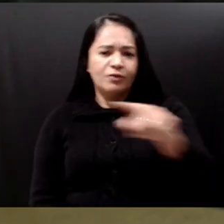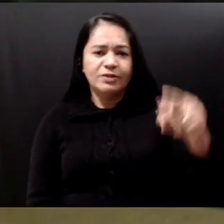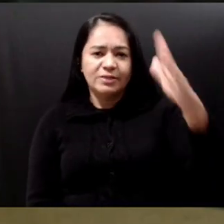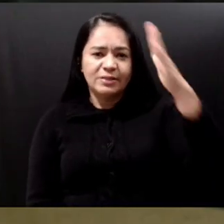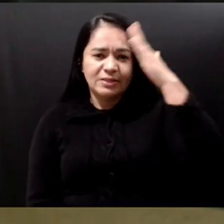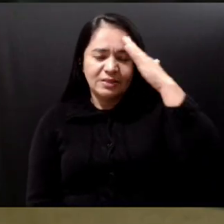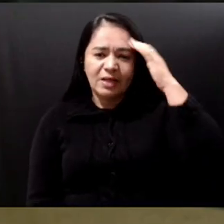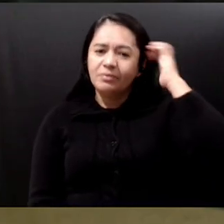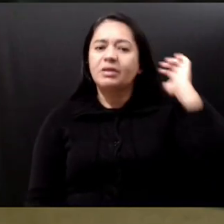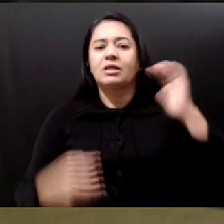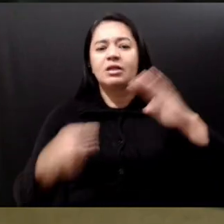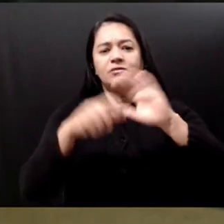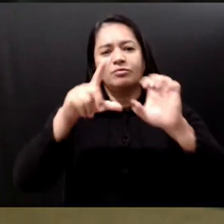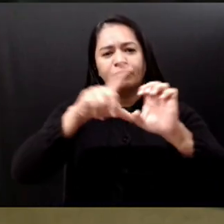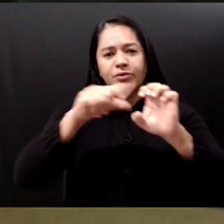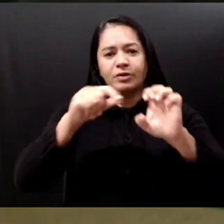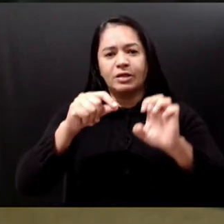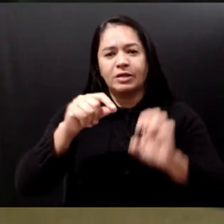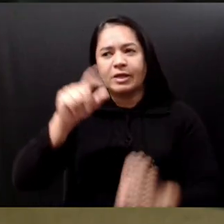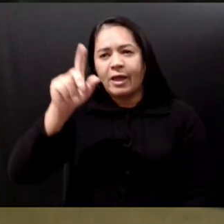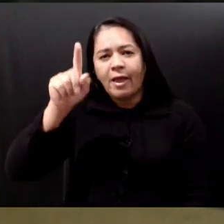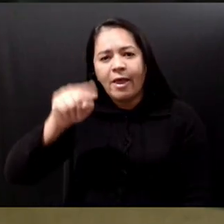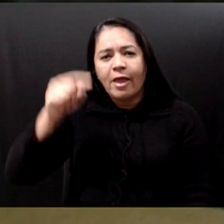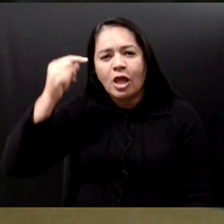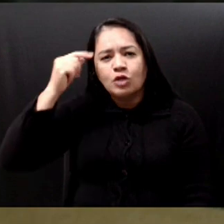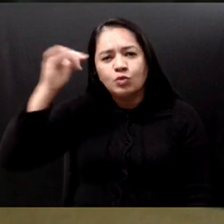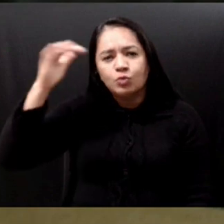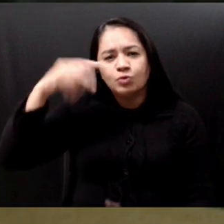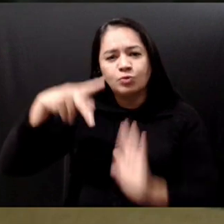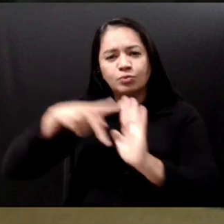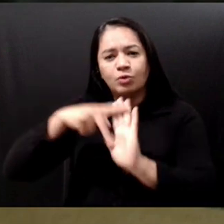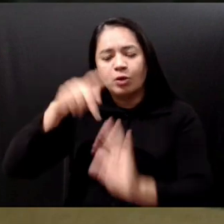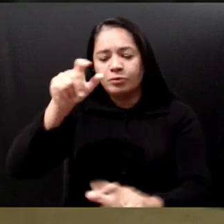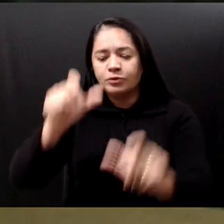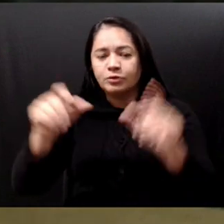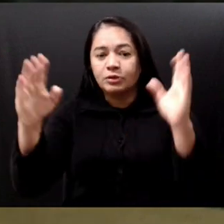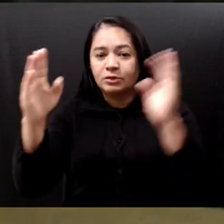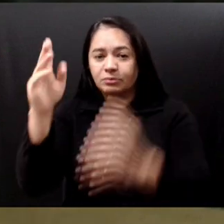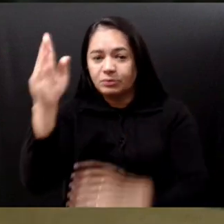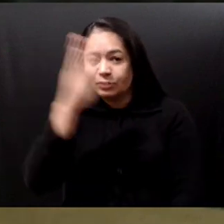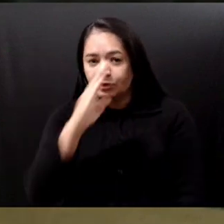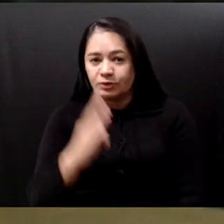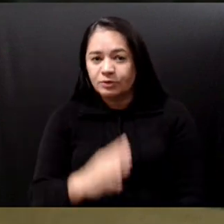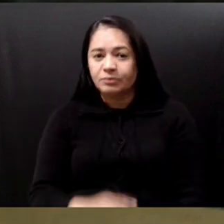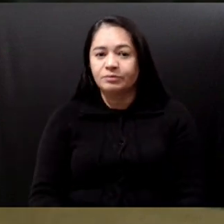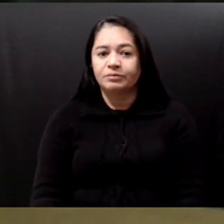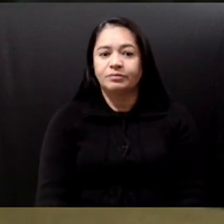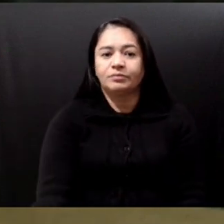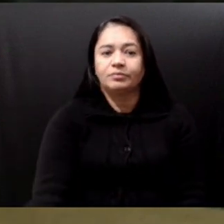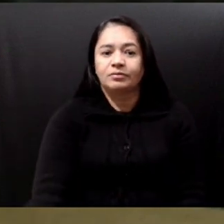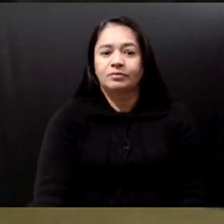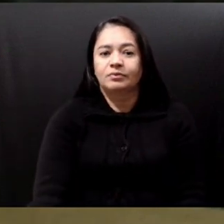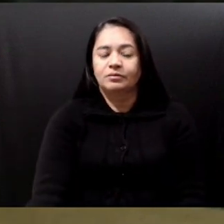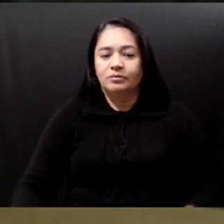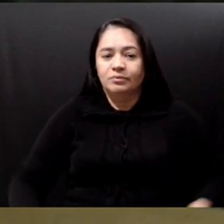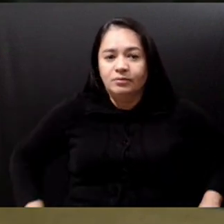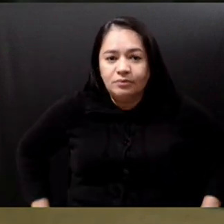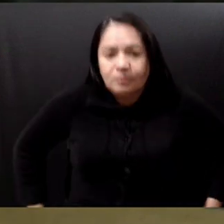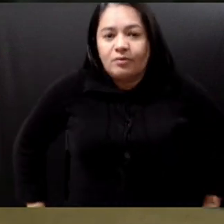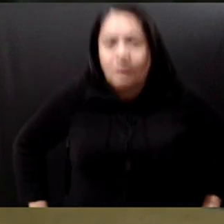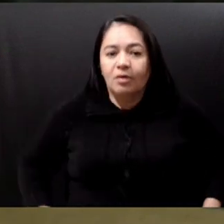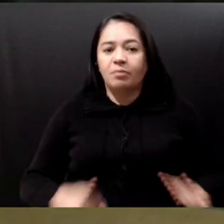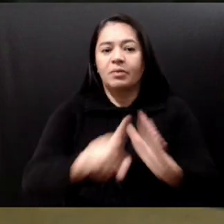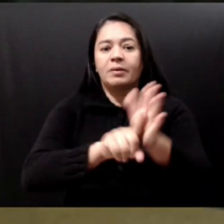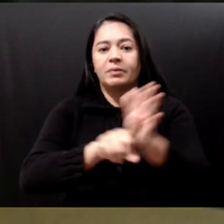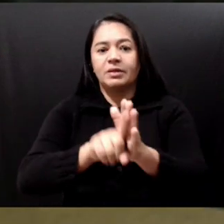dos brasileiros? Tem uma pesquisa, gente, recente, tá? Realizada pelo Sebrae, revelou que 6 em cada 10 brasileiros querem